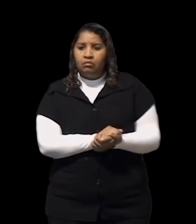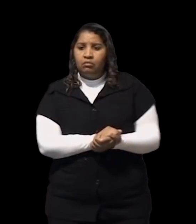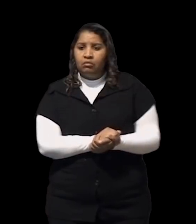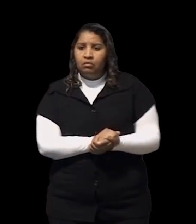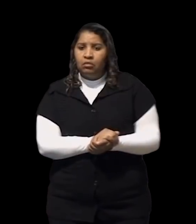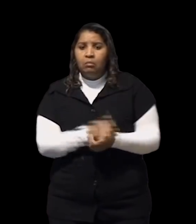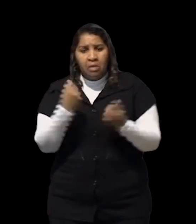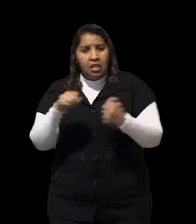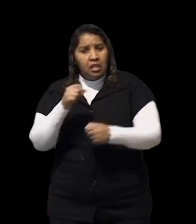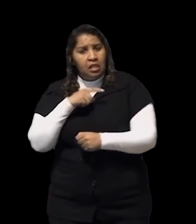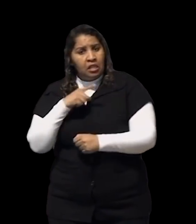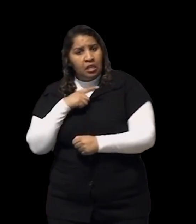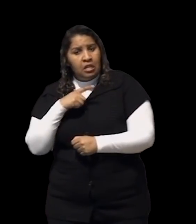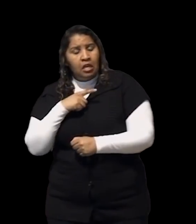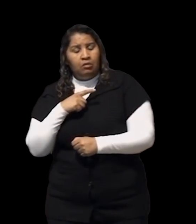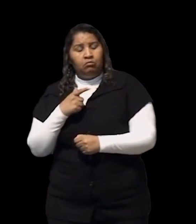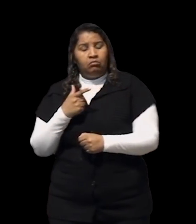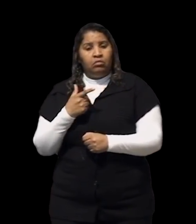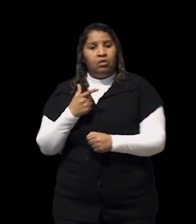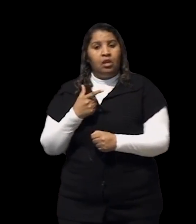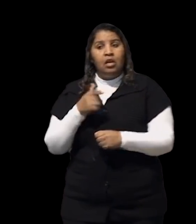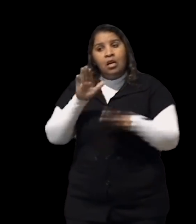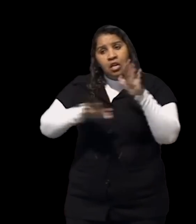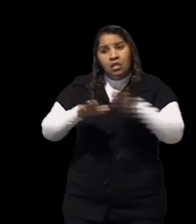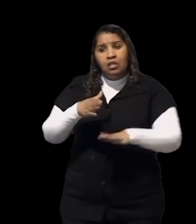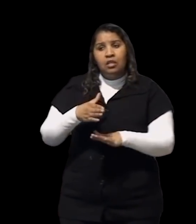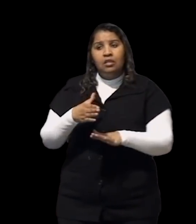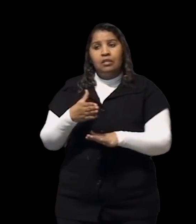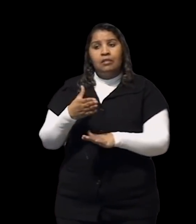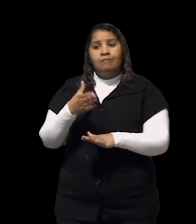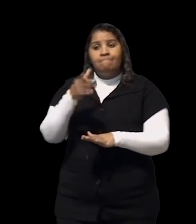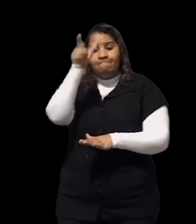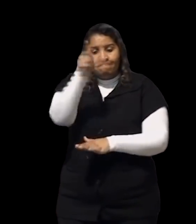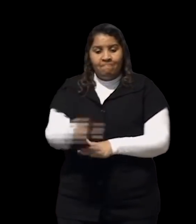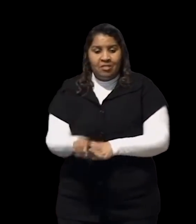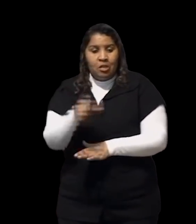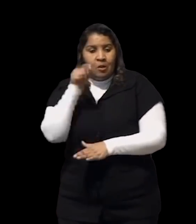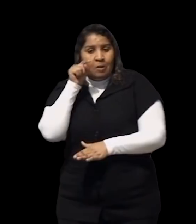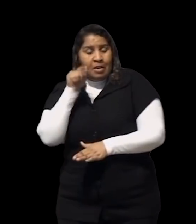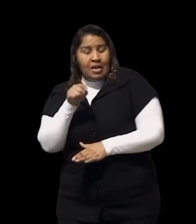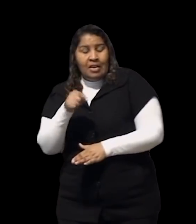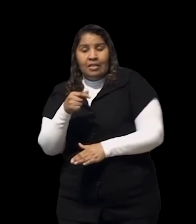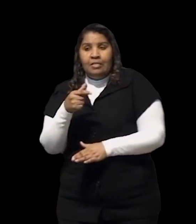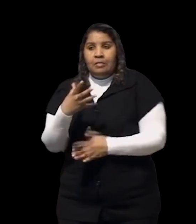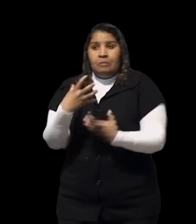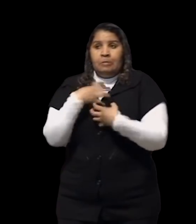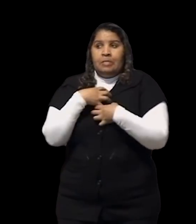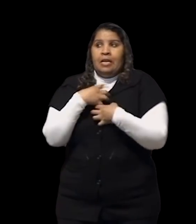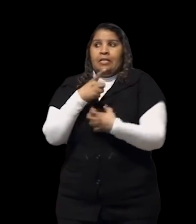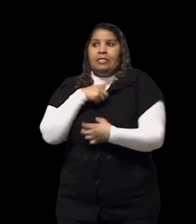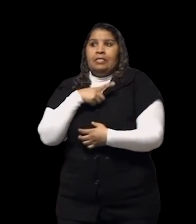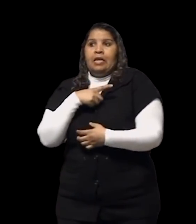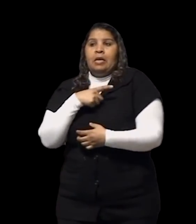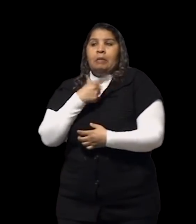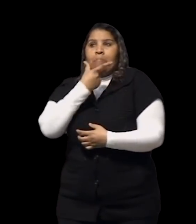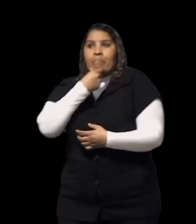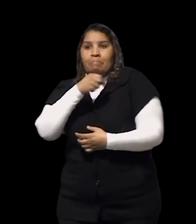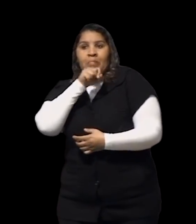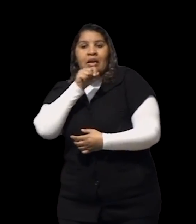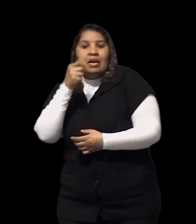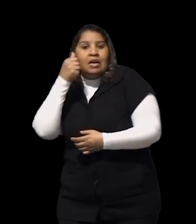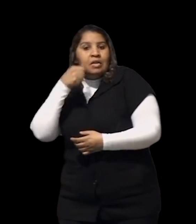uma vida indisciplinado ele não consegue viver dentro dos planos